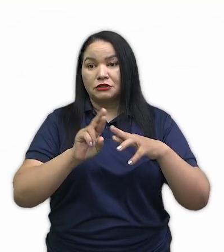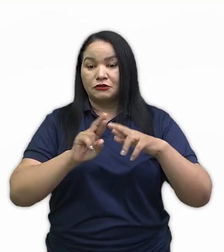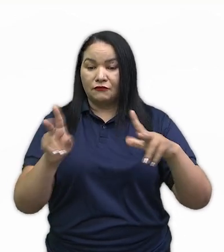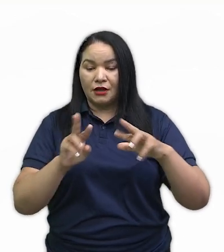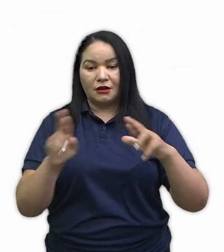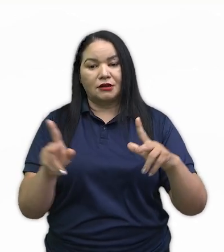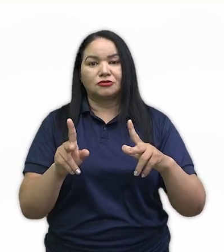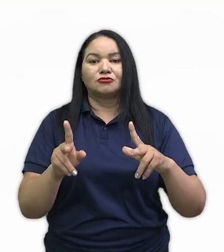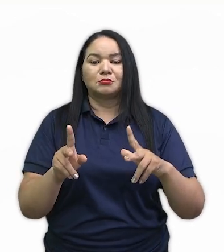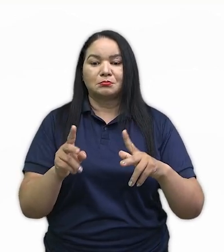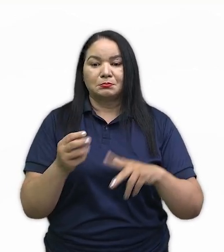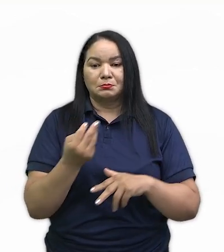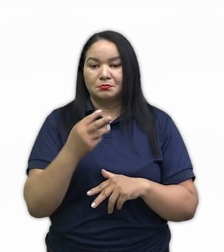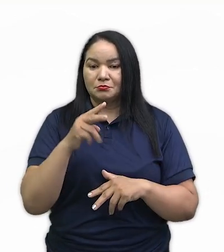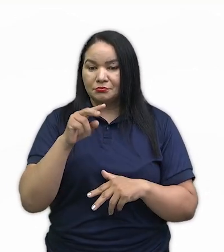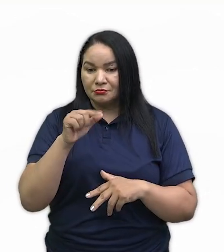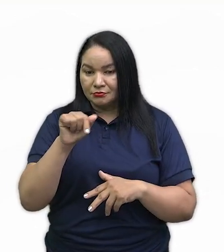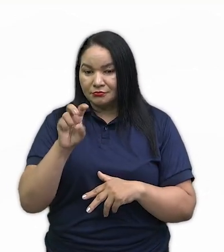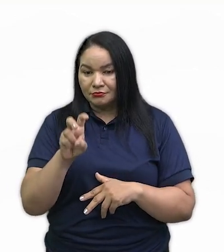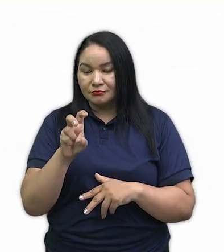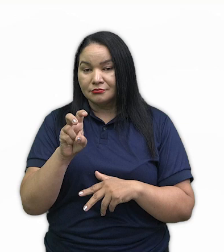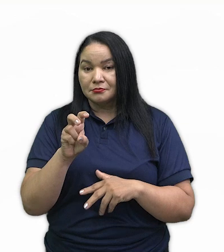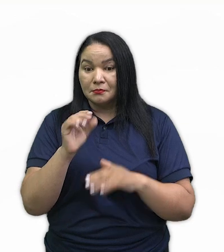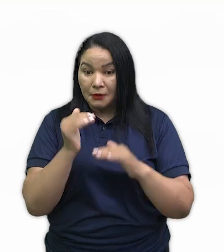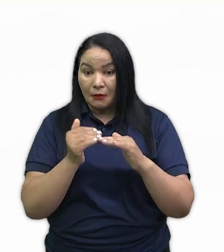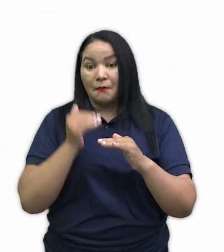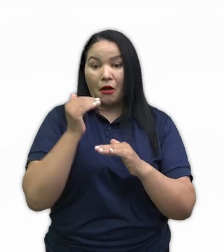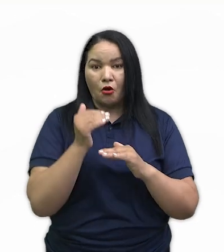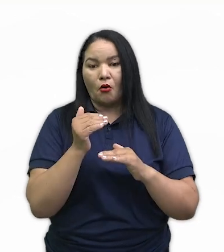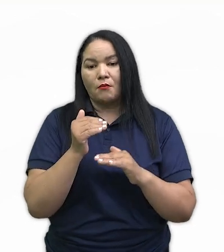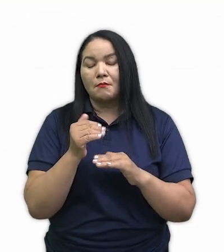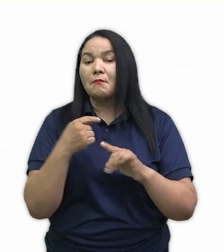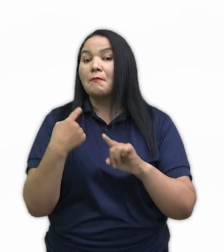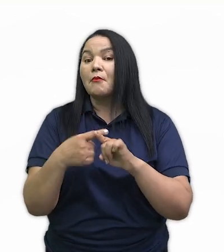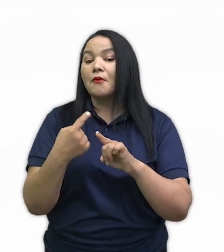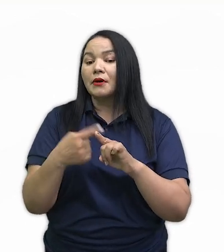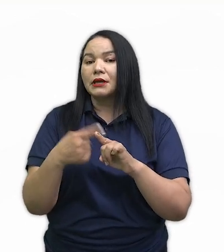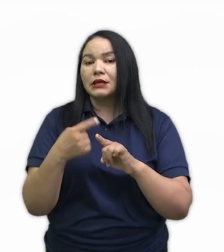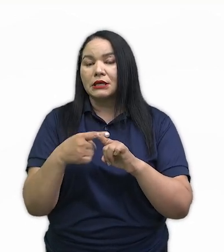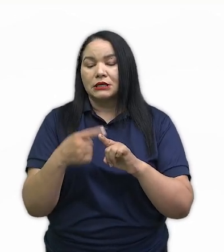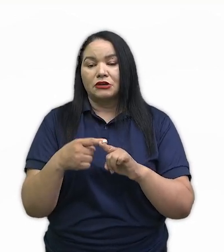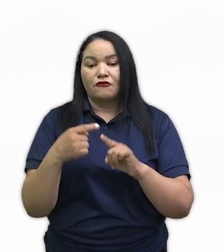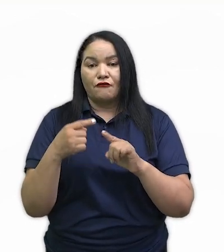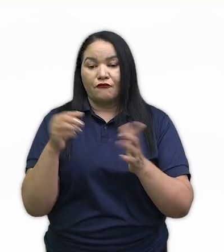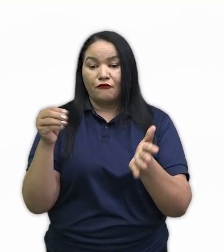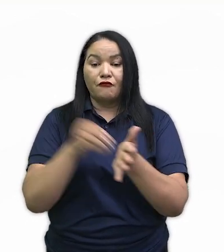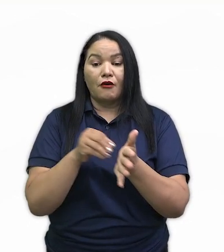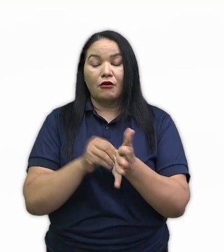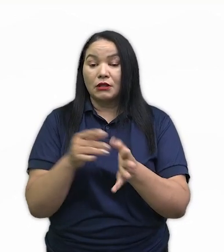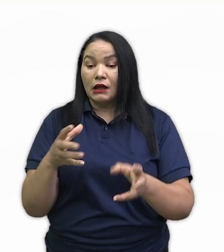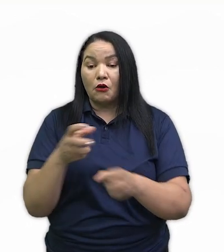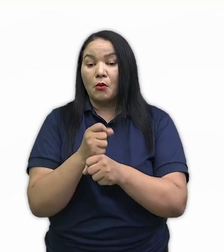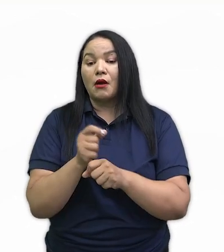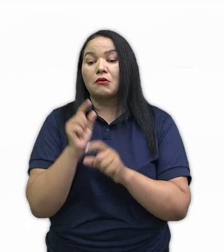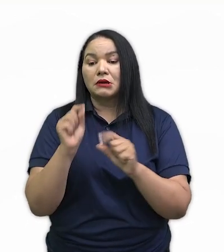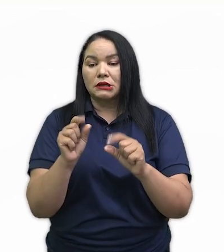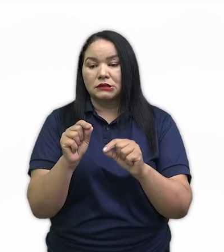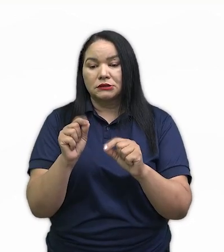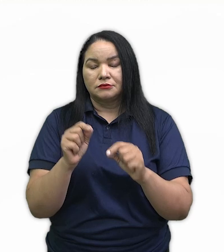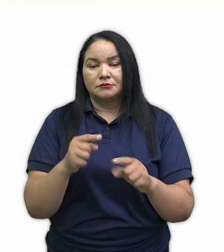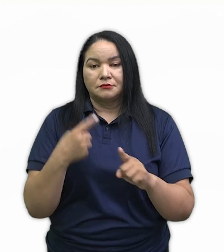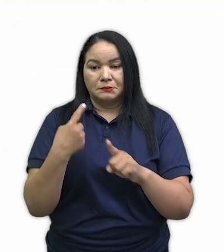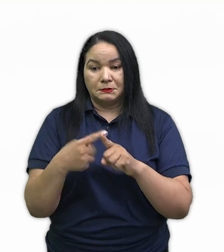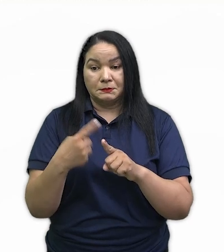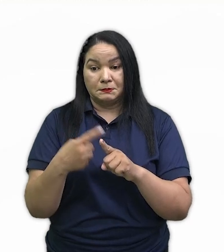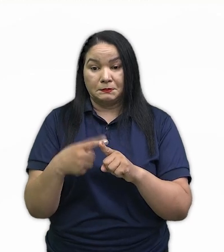maiores do que 375. Por quê? Justamente, pessoal, porque o comando da questão aqui,